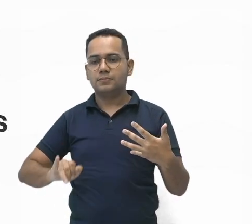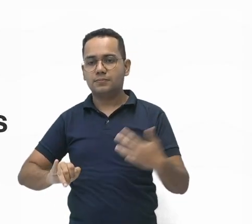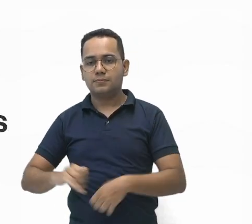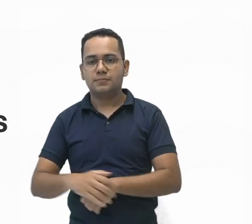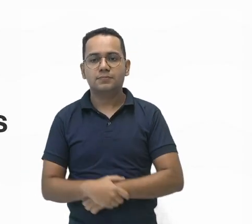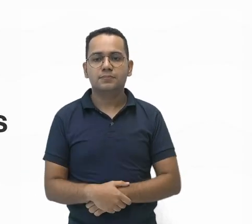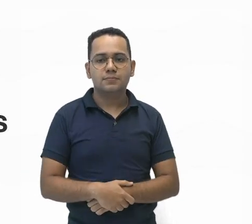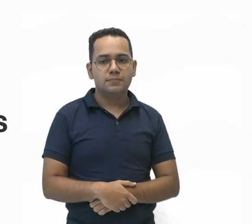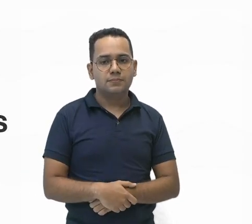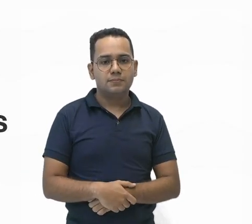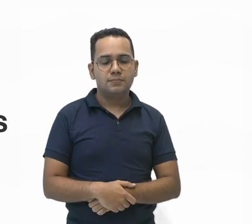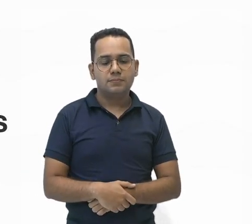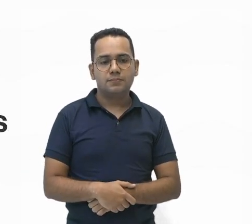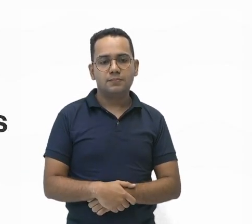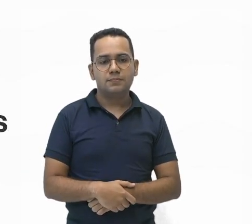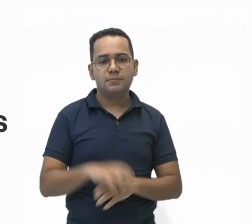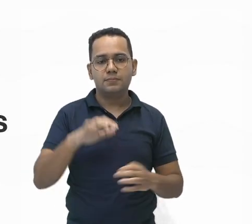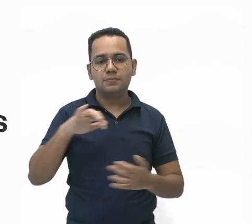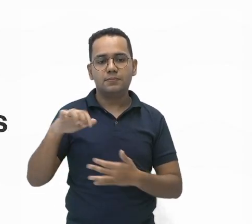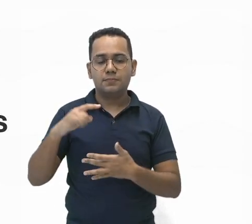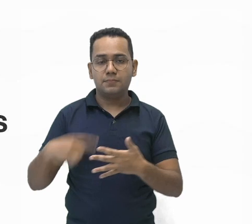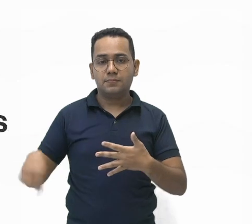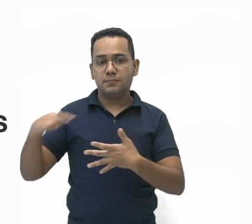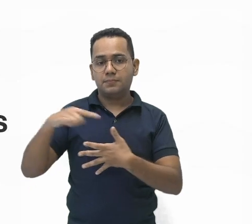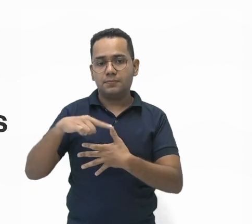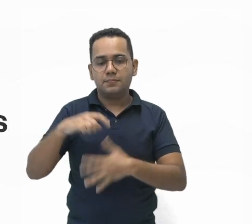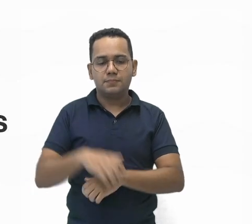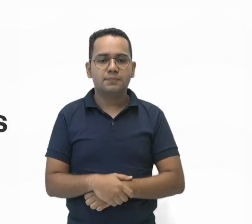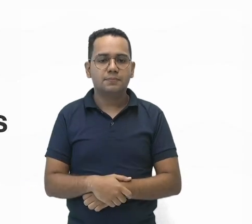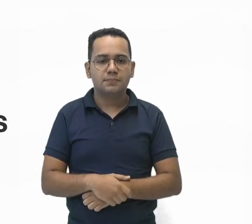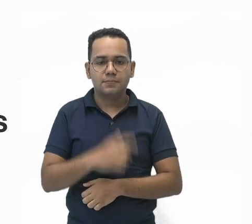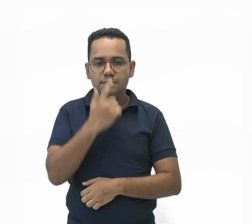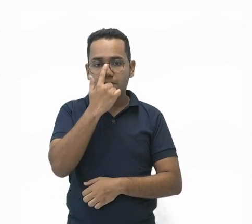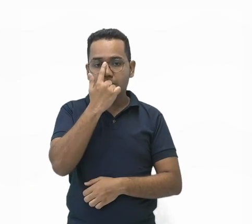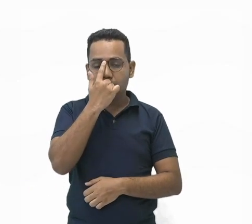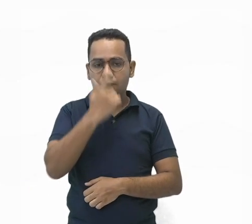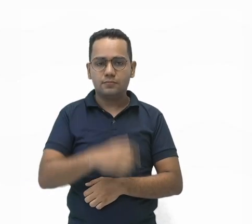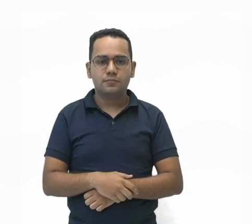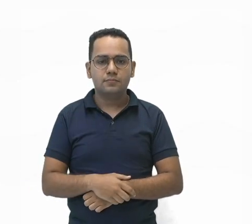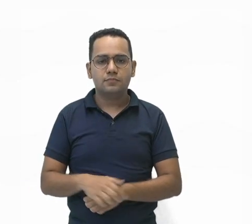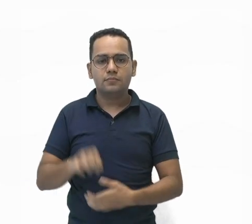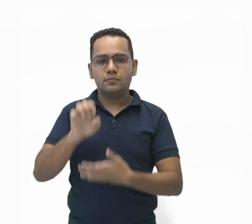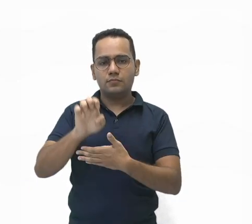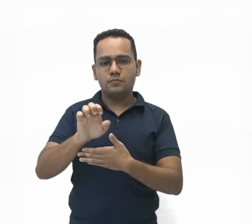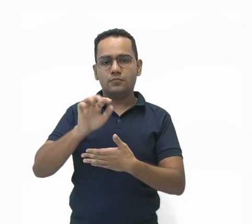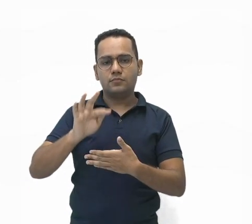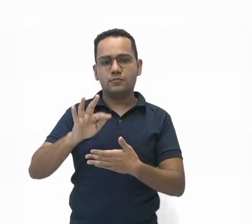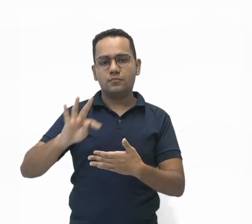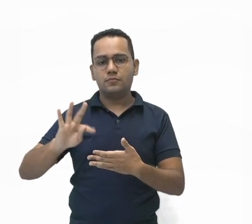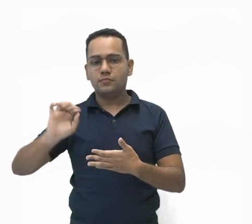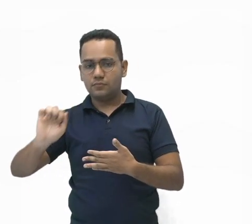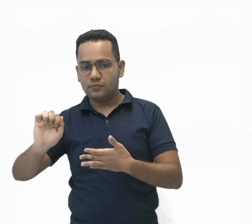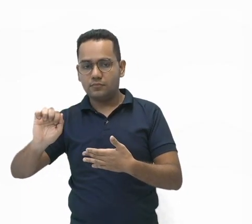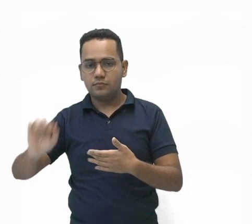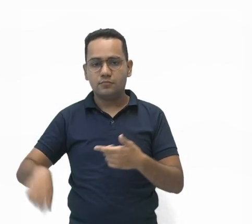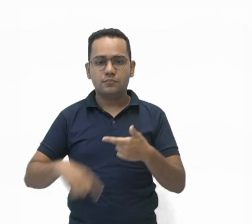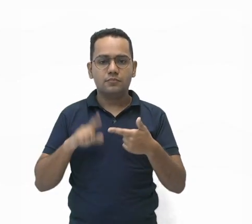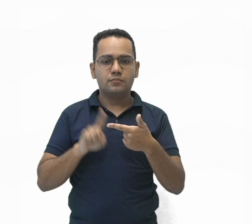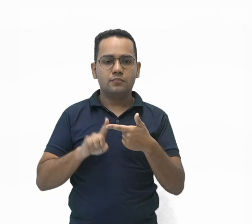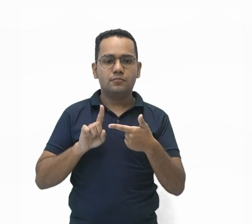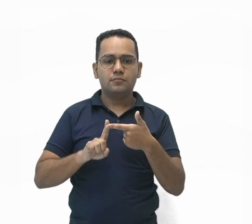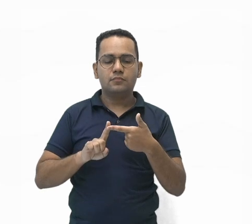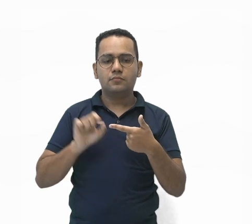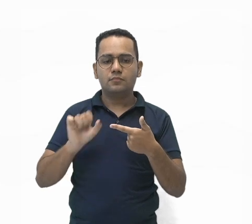ASEAN. Temos a Comunidade dos Estados Independentes, a CEI. Temos também outros blocos econômicos, como, por exemplo, a